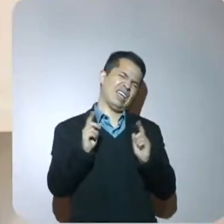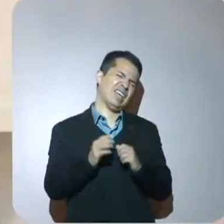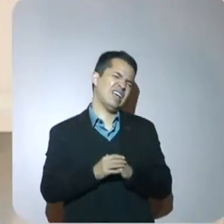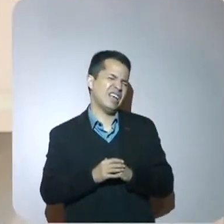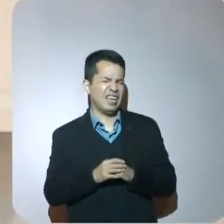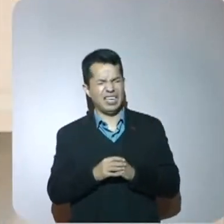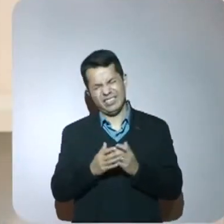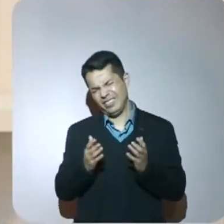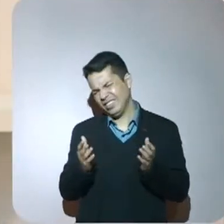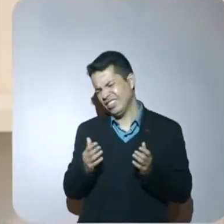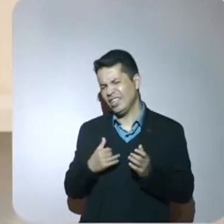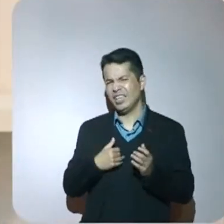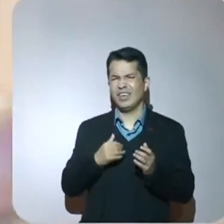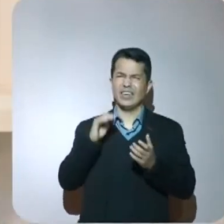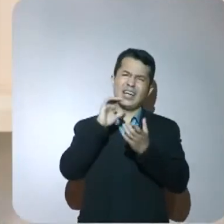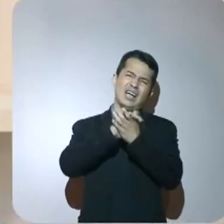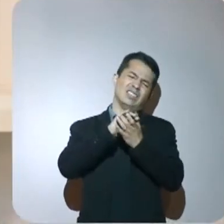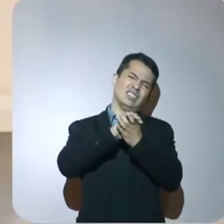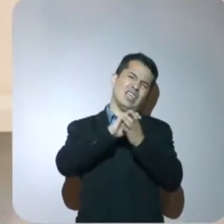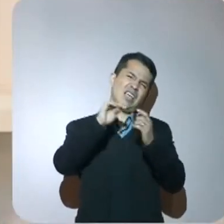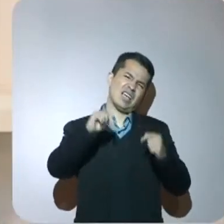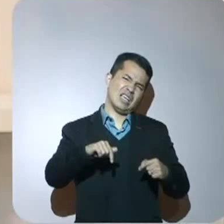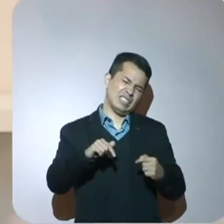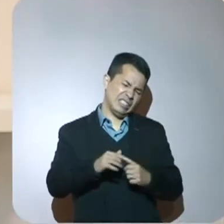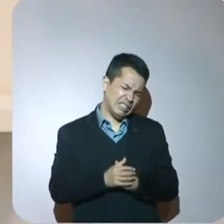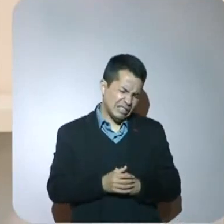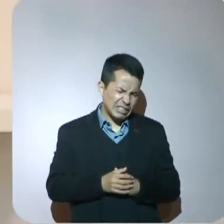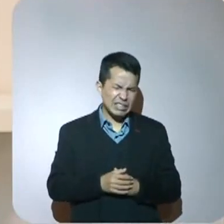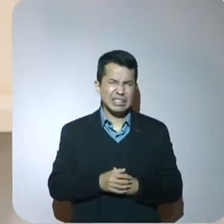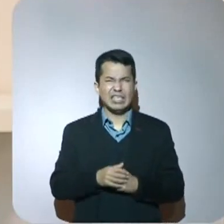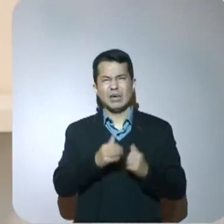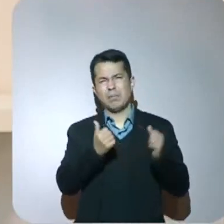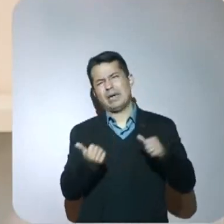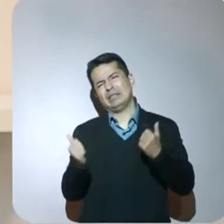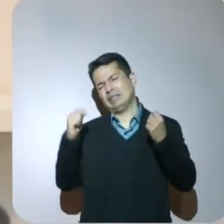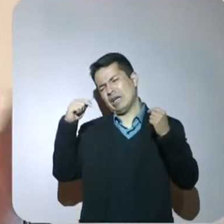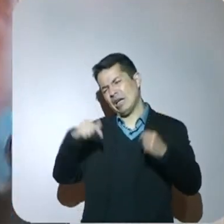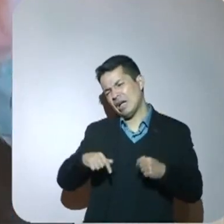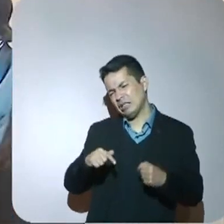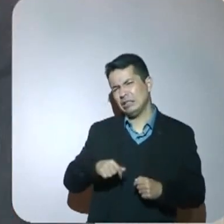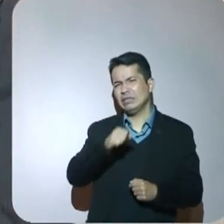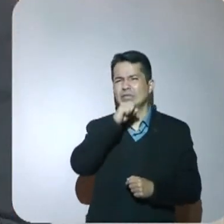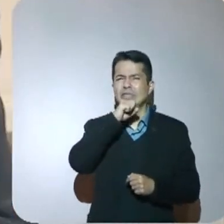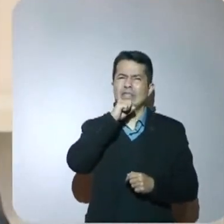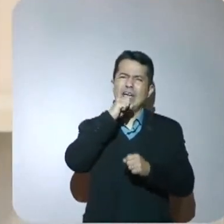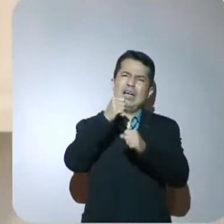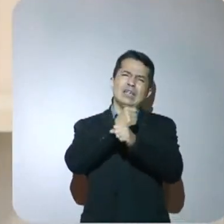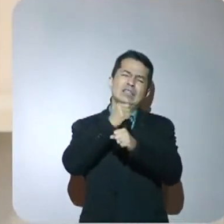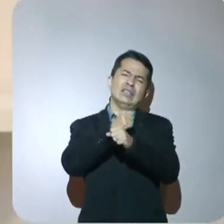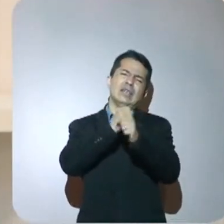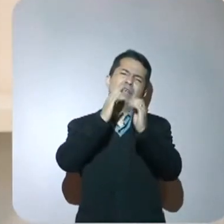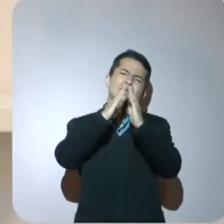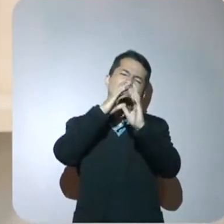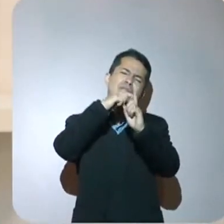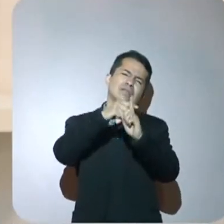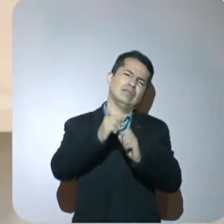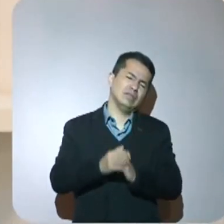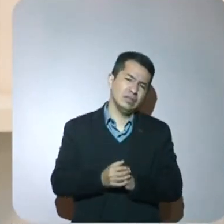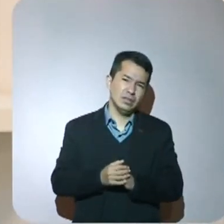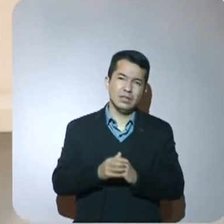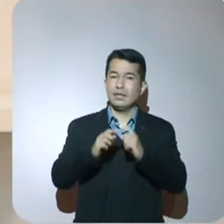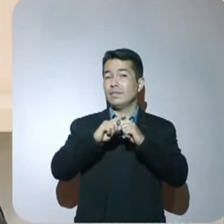mas nós vamos ficar aqui. E a igreja ia se dividir. Aí eu vejo a grandeza do meu Senhor. Sabe o que é que Deus